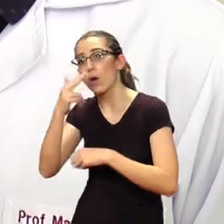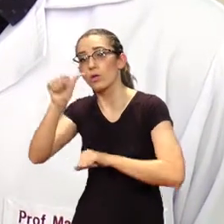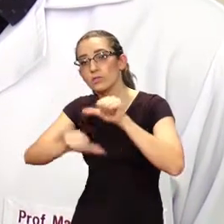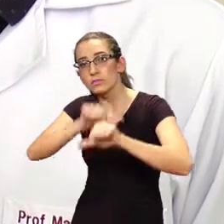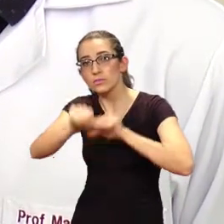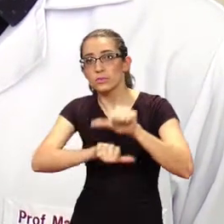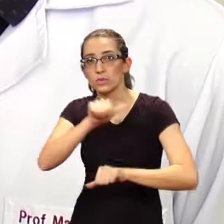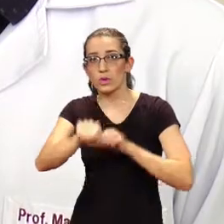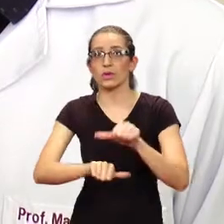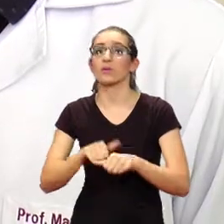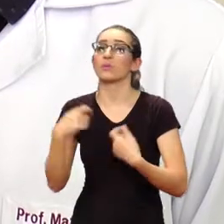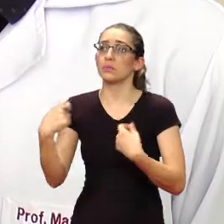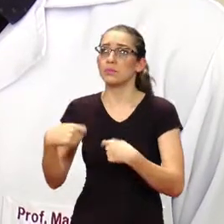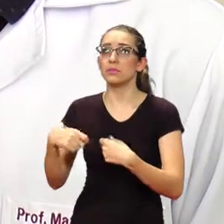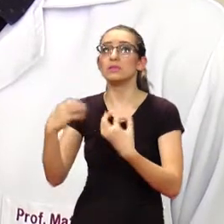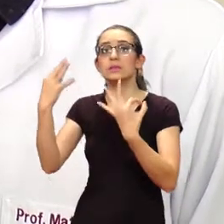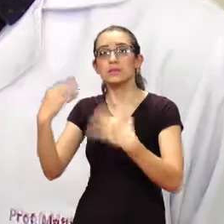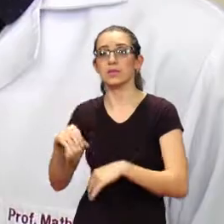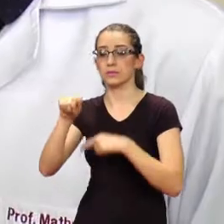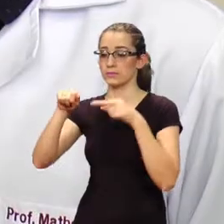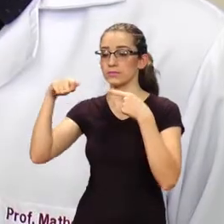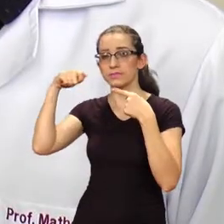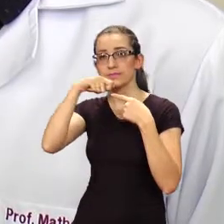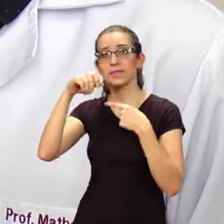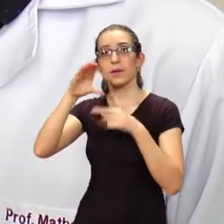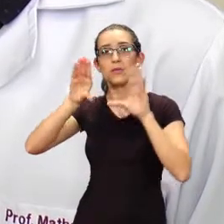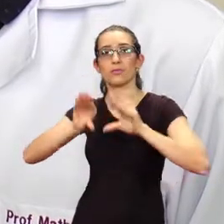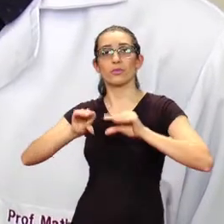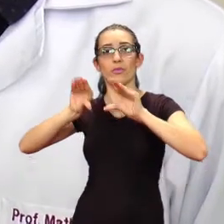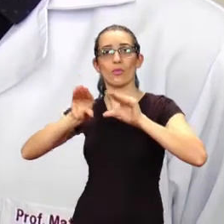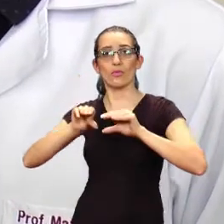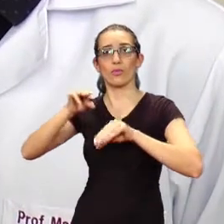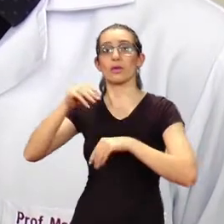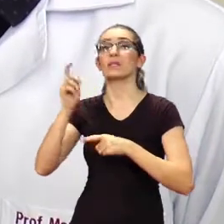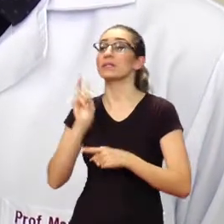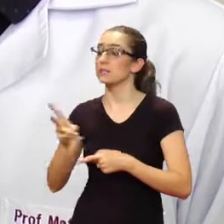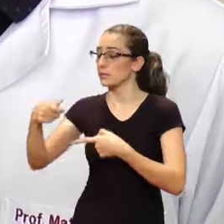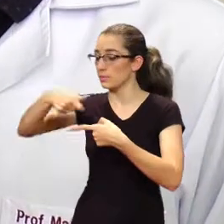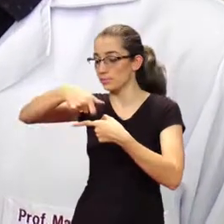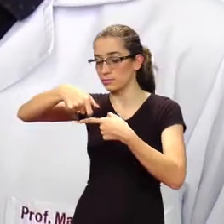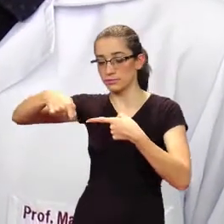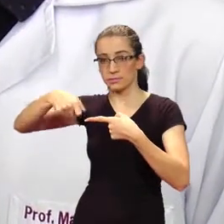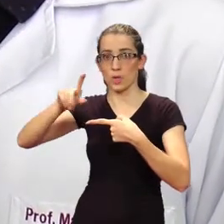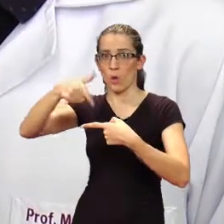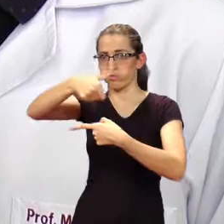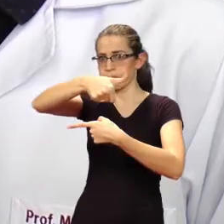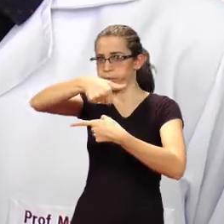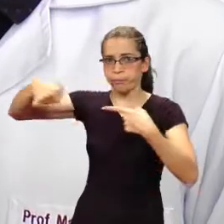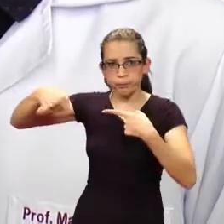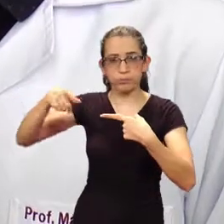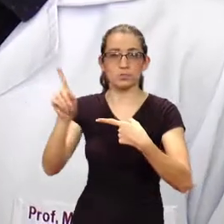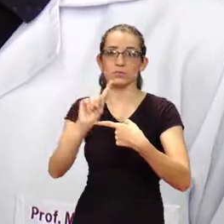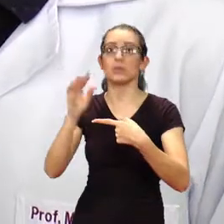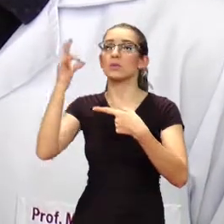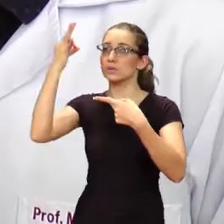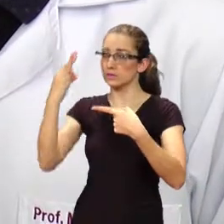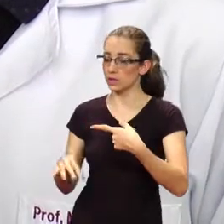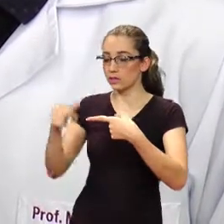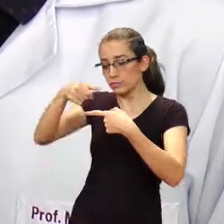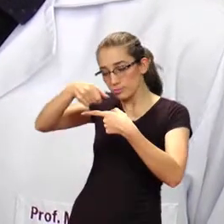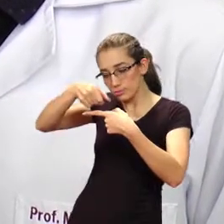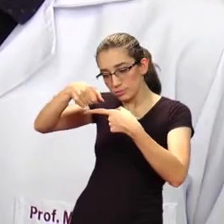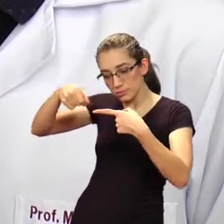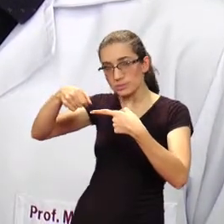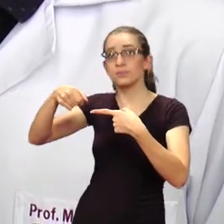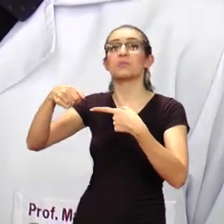e troque a escova com maior frequência. O ideal é que a pessoa use uma escova macia, pasta de dente sempre, não em excesso, mas em